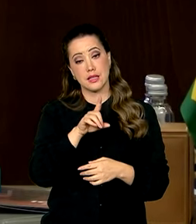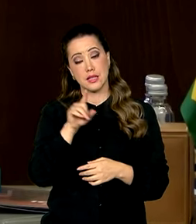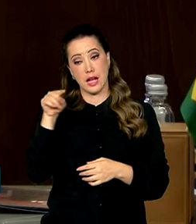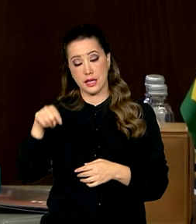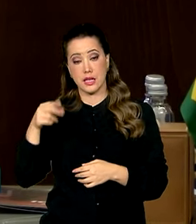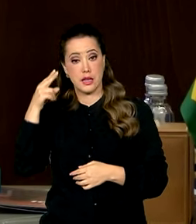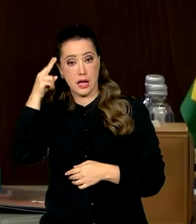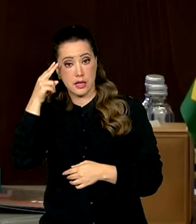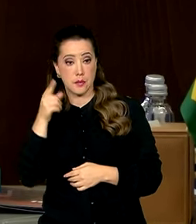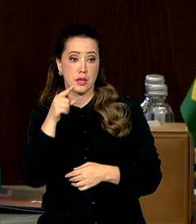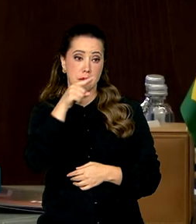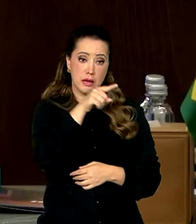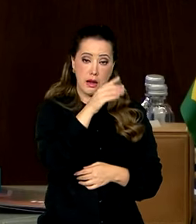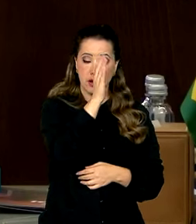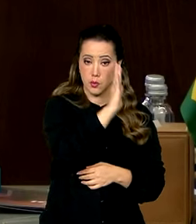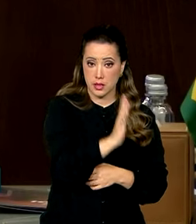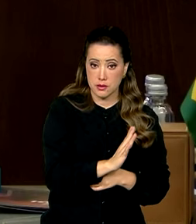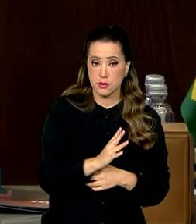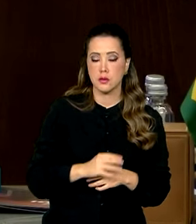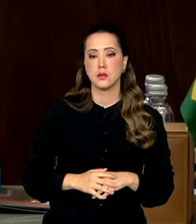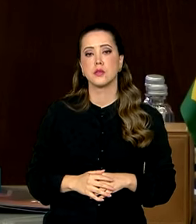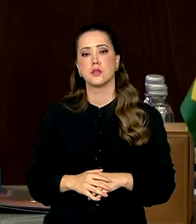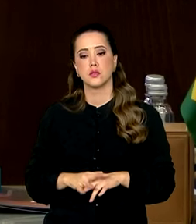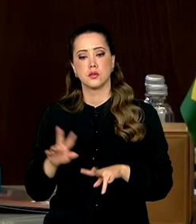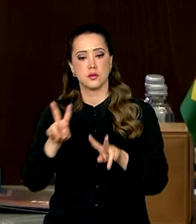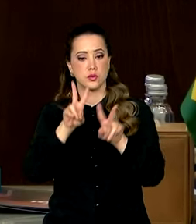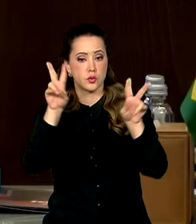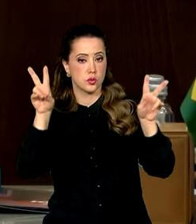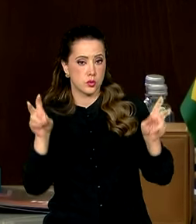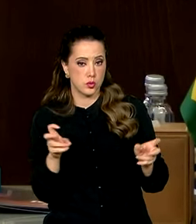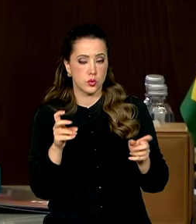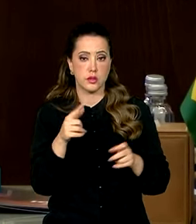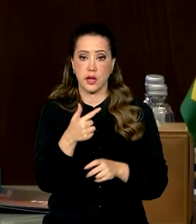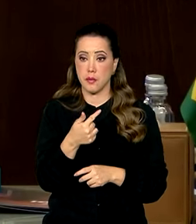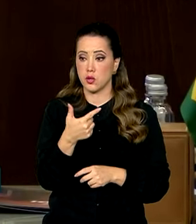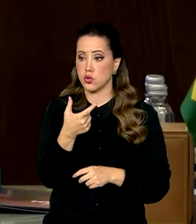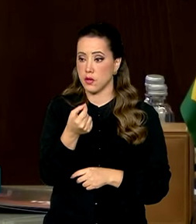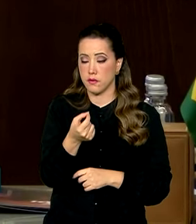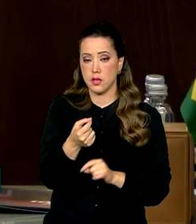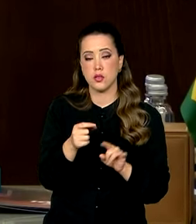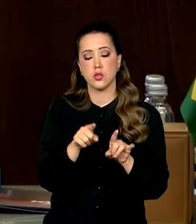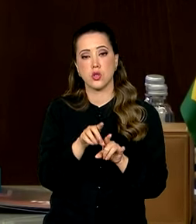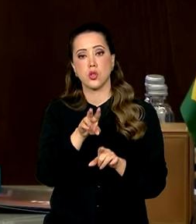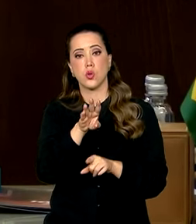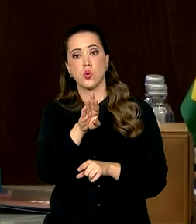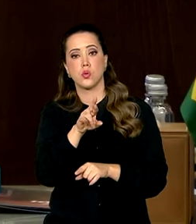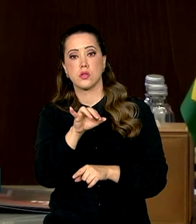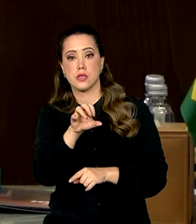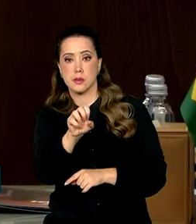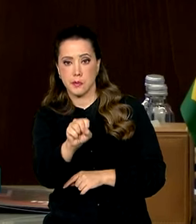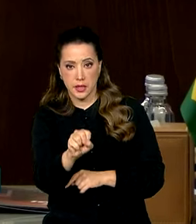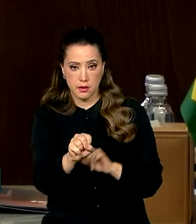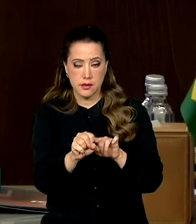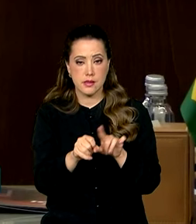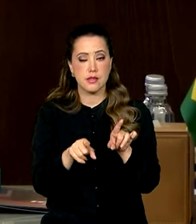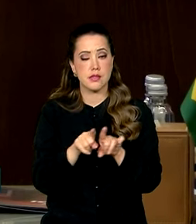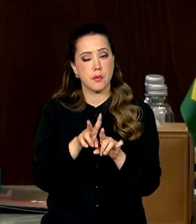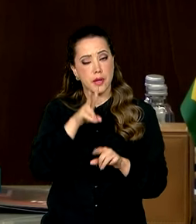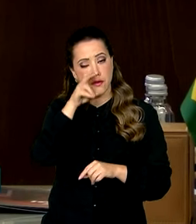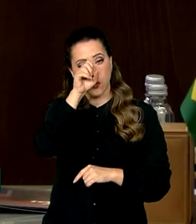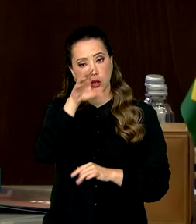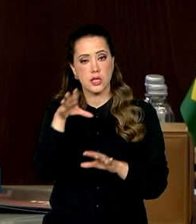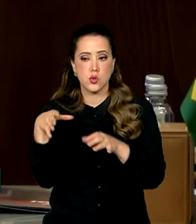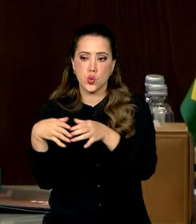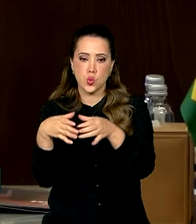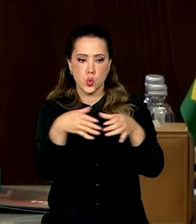na Arábia Saudita quanto no Brasil, no âmbito do G20, no âmbito dos BRICS, para fortalecer os